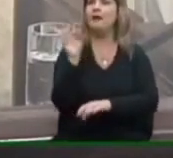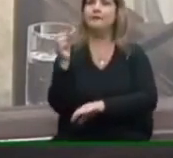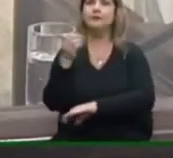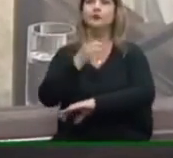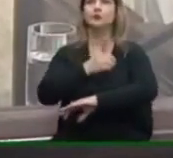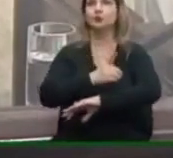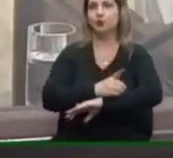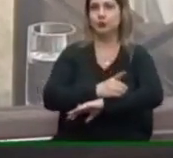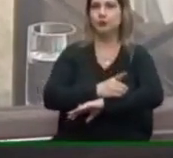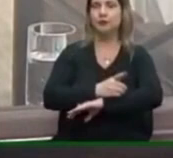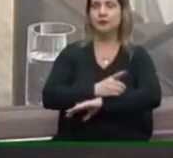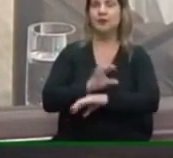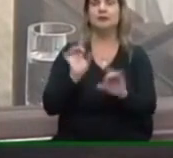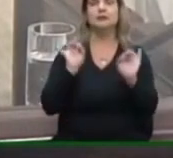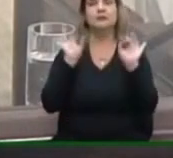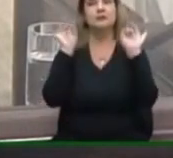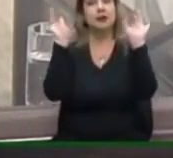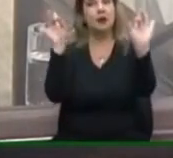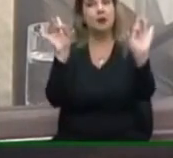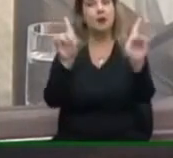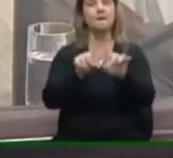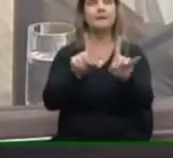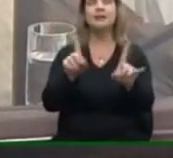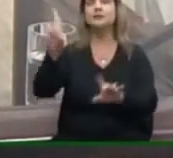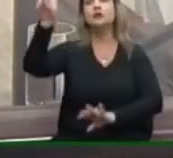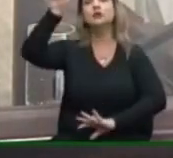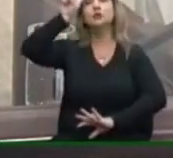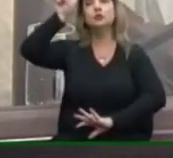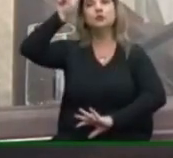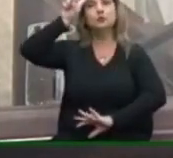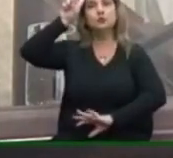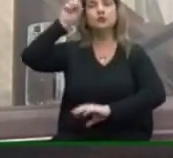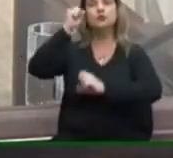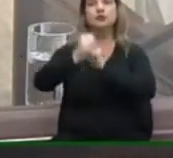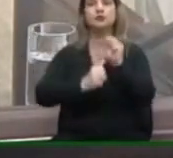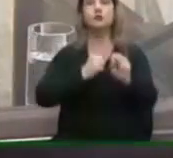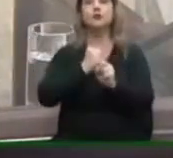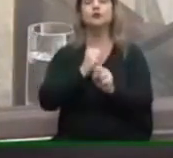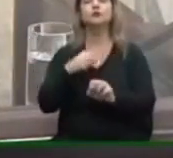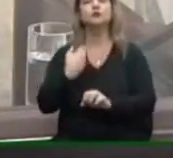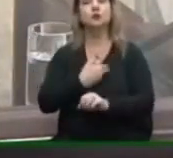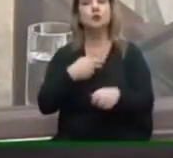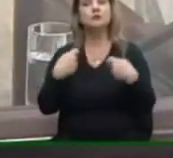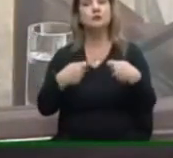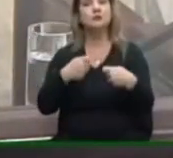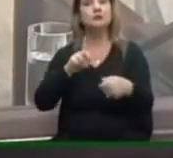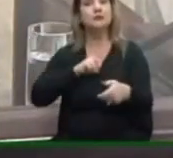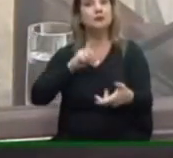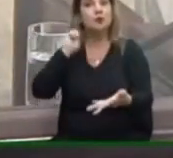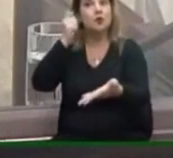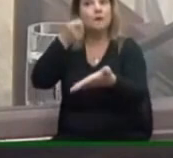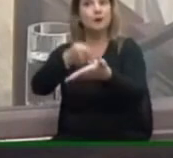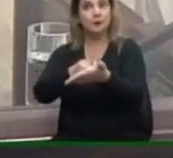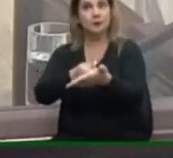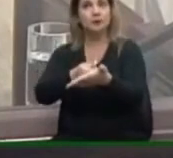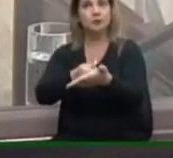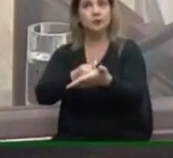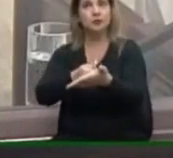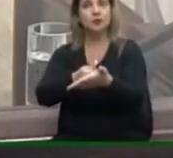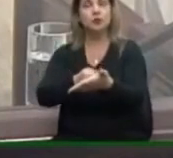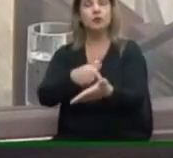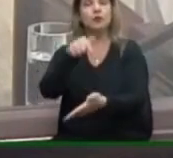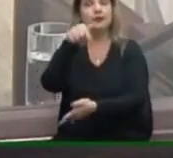dia que é considerado especial todos os dias do ano nós temos que ter compromisso com